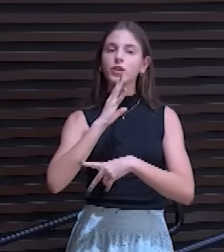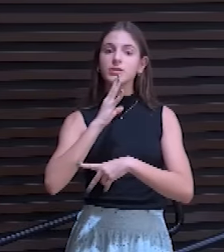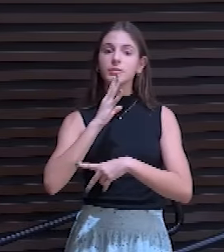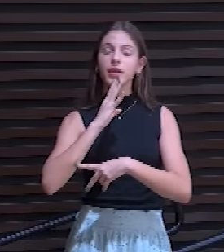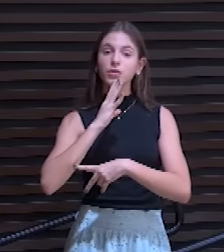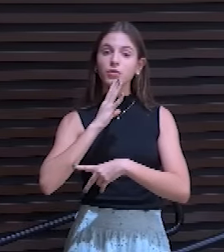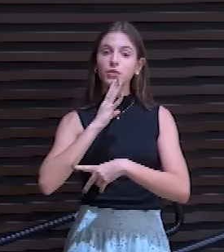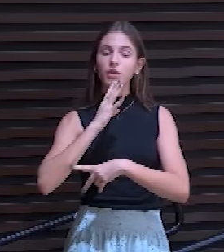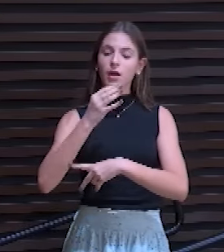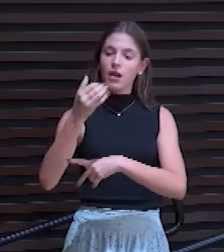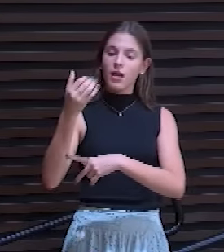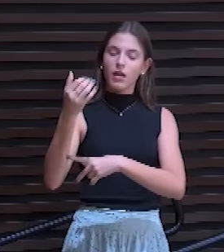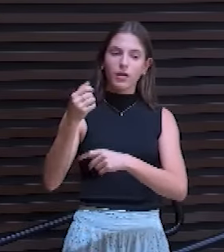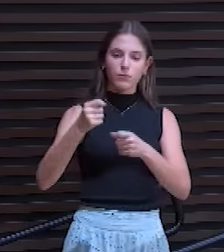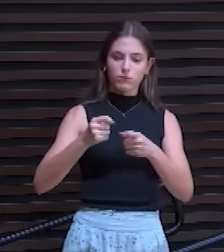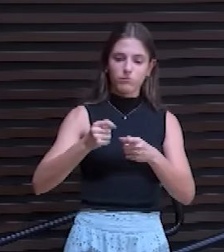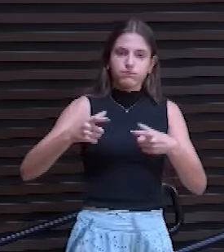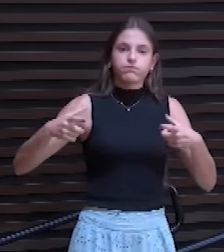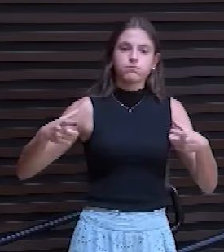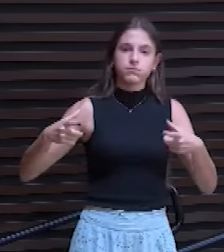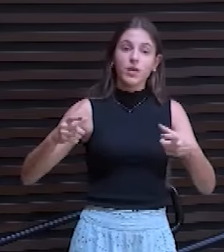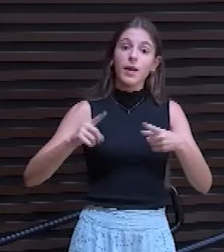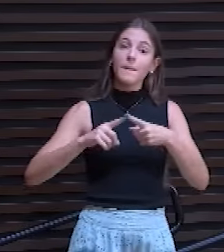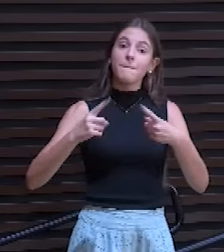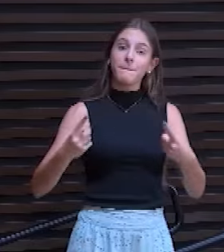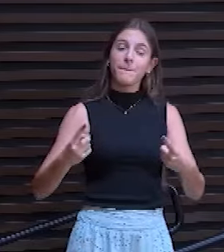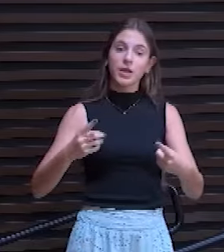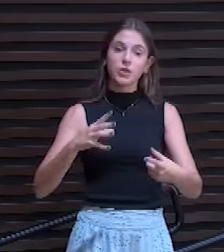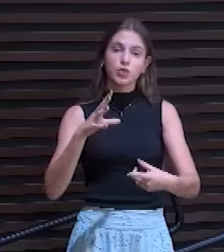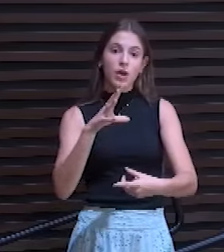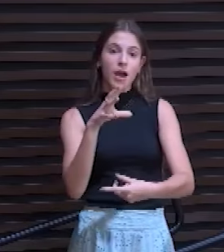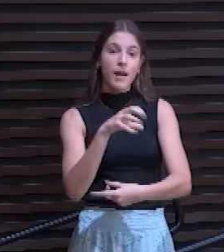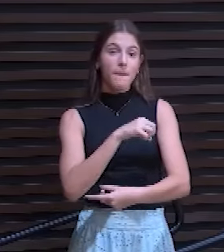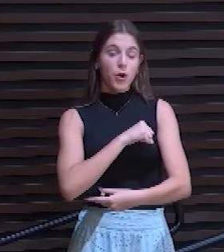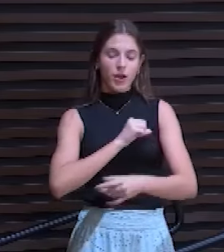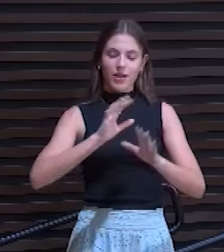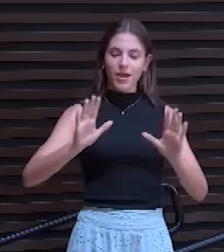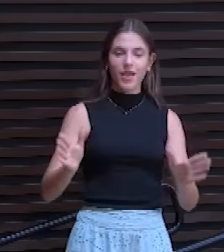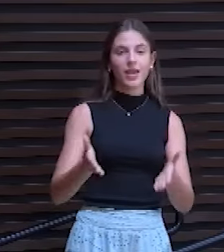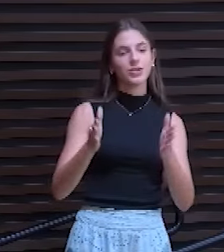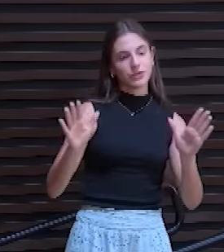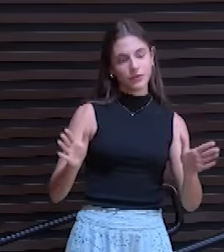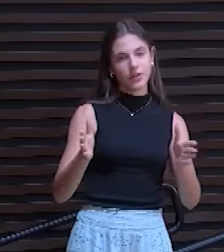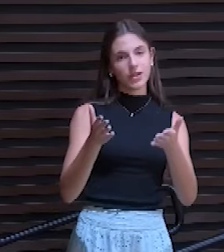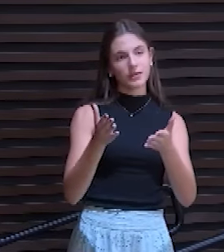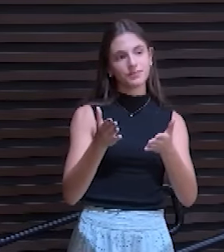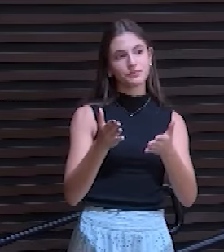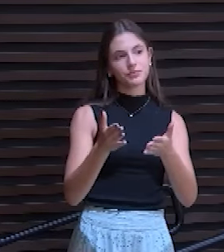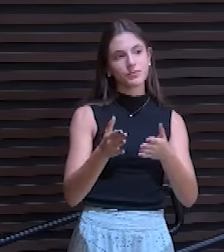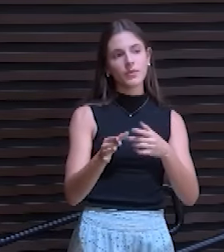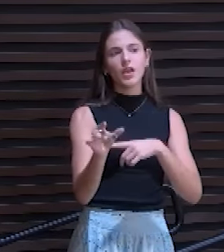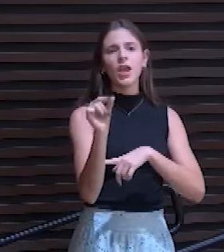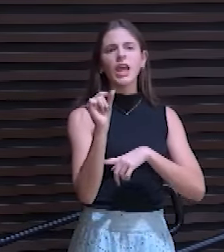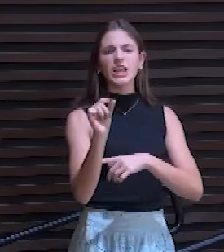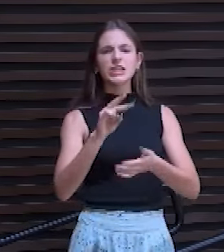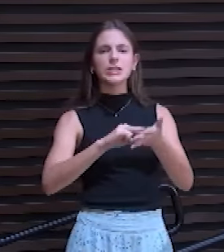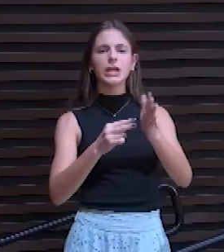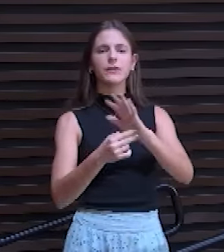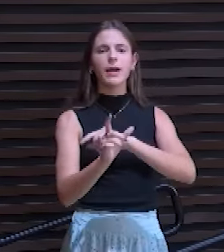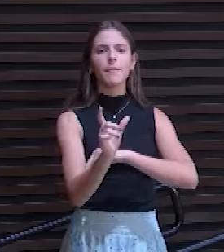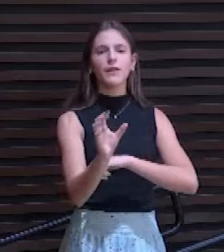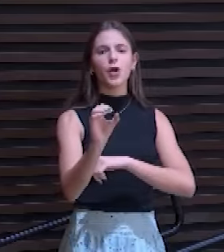O conhecimento incha, mas o amor edifica. O que é a ortopraxia? É